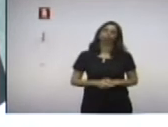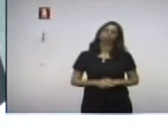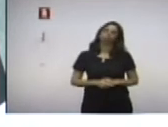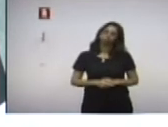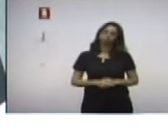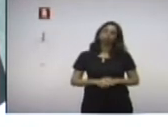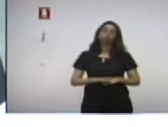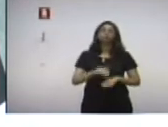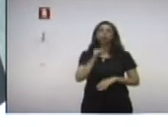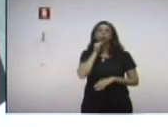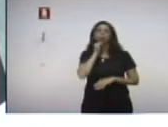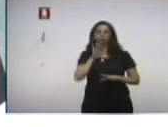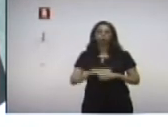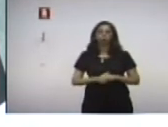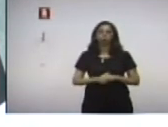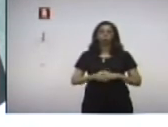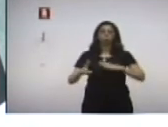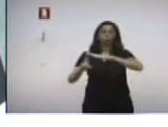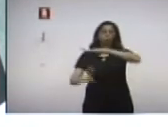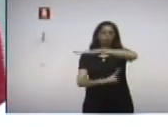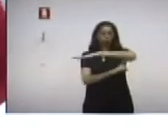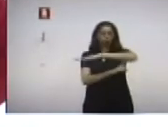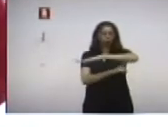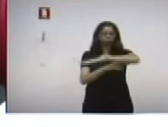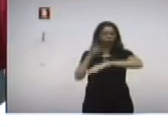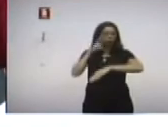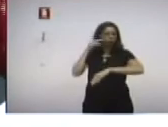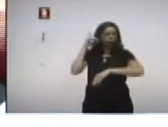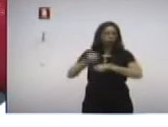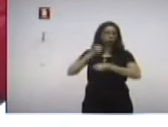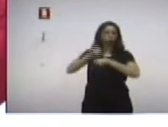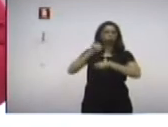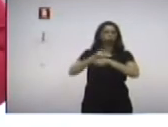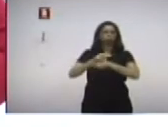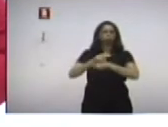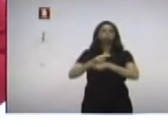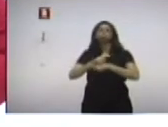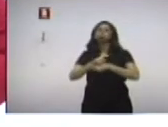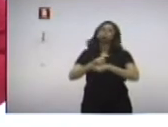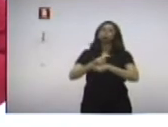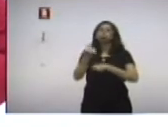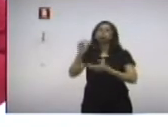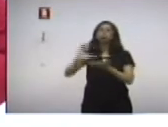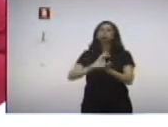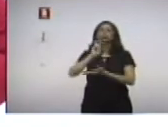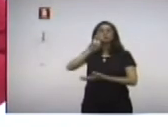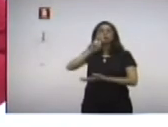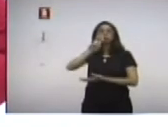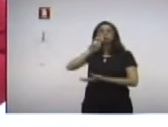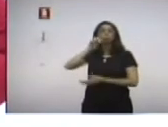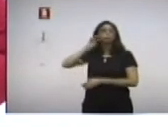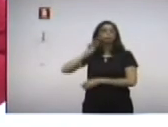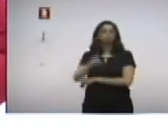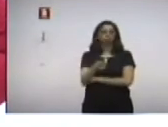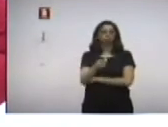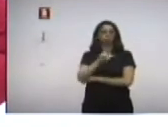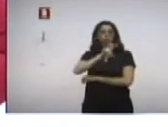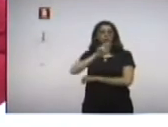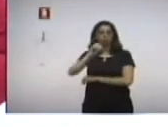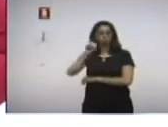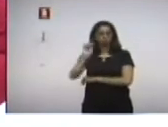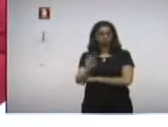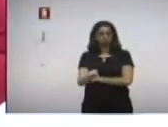exemplo disso é a construção da ponte que no orçamento tá em cinco bilhões e que